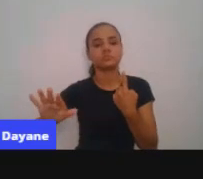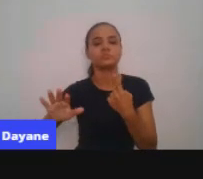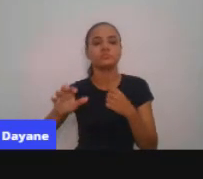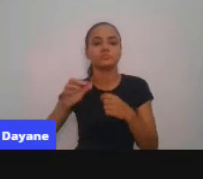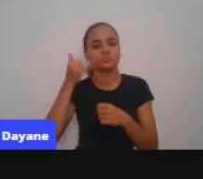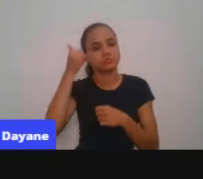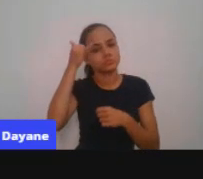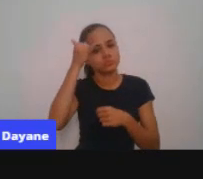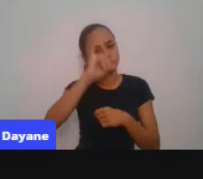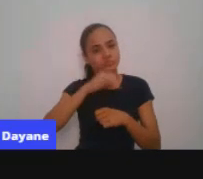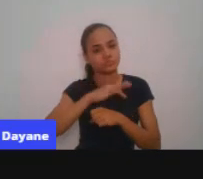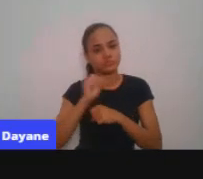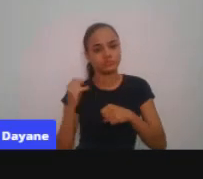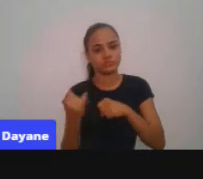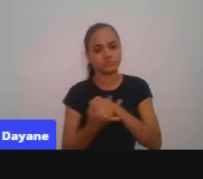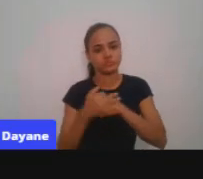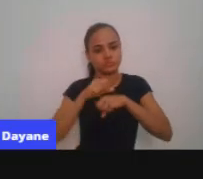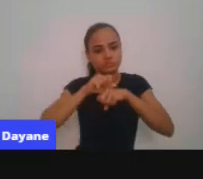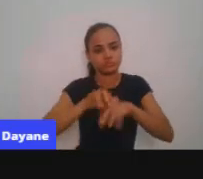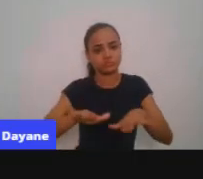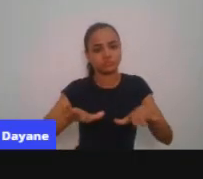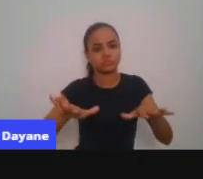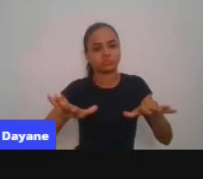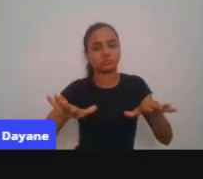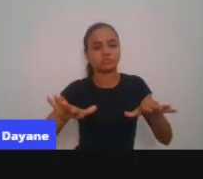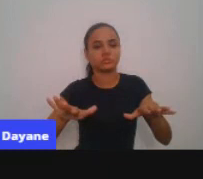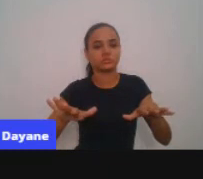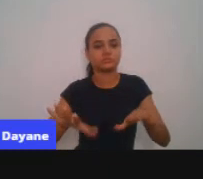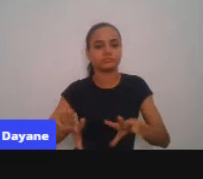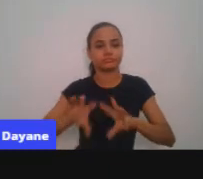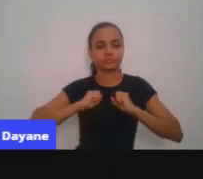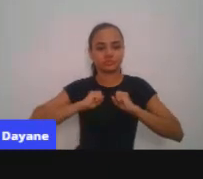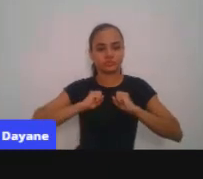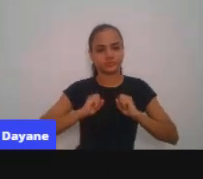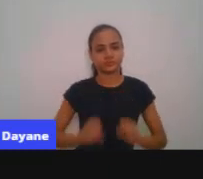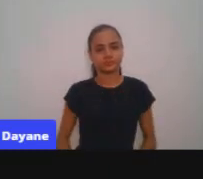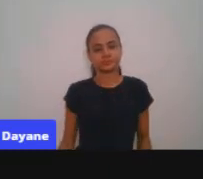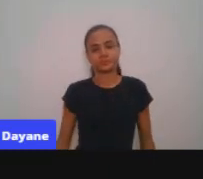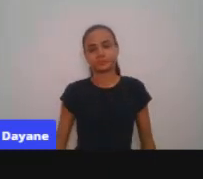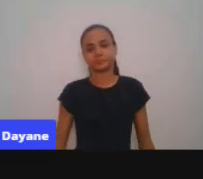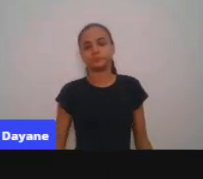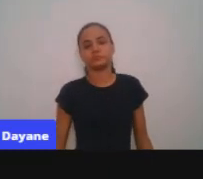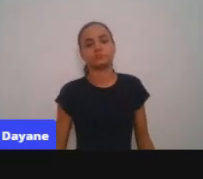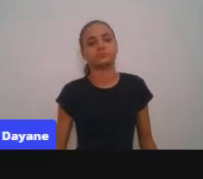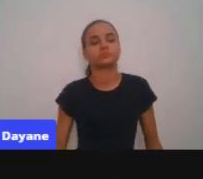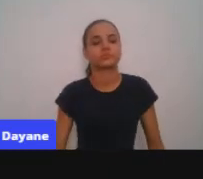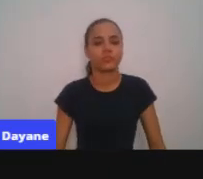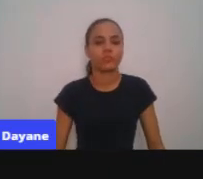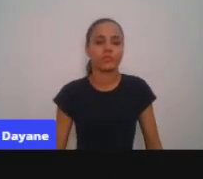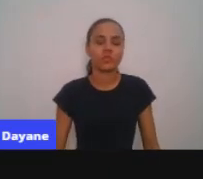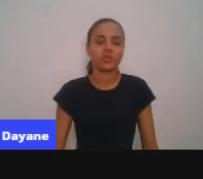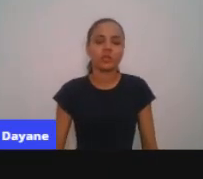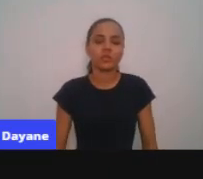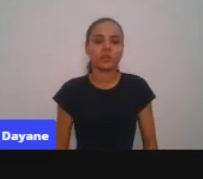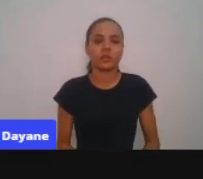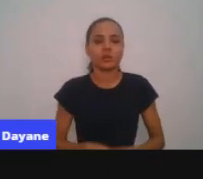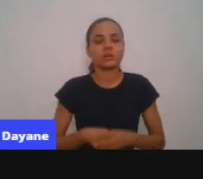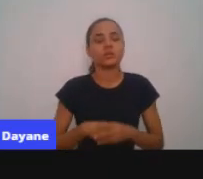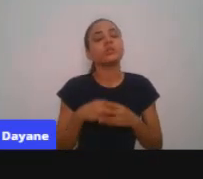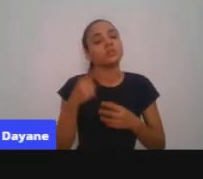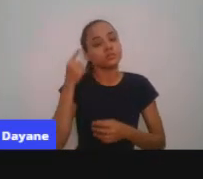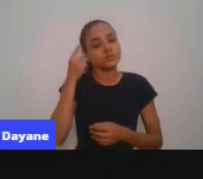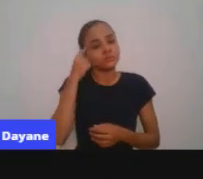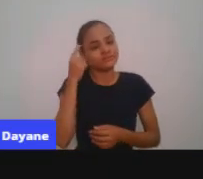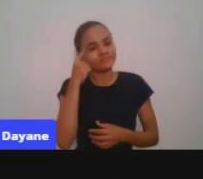E daí a gente começa a pensar em algumas necessidades que nos foram impostas por